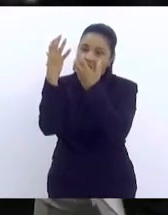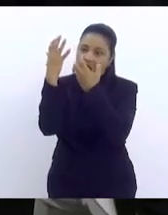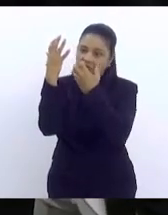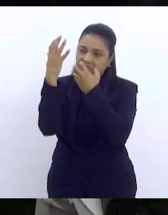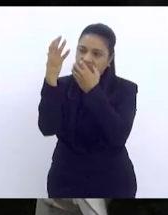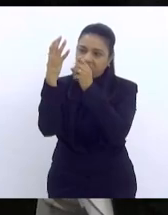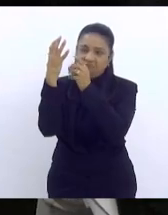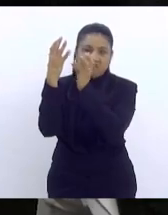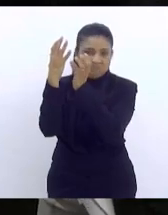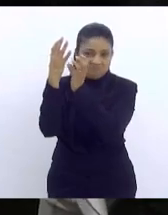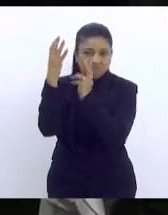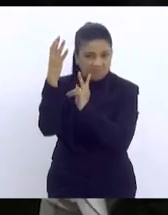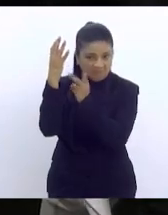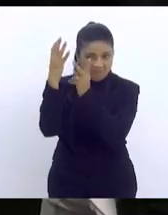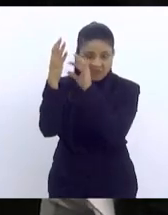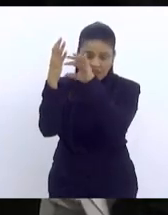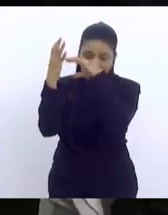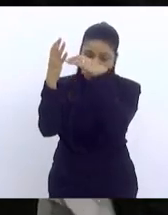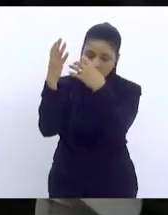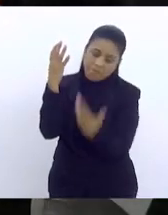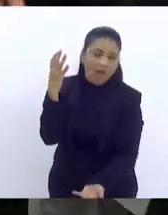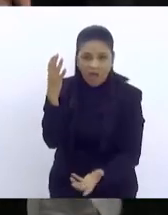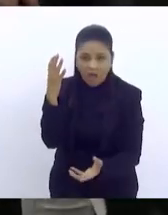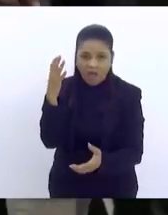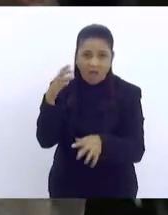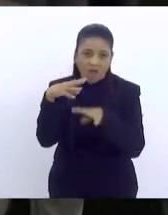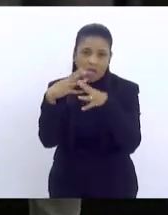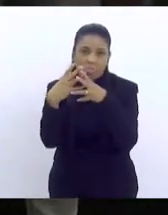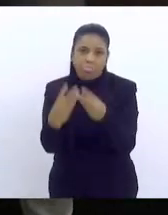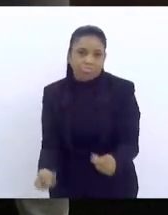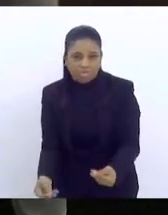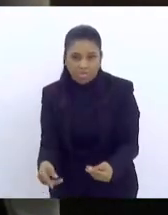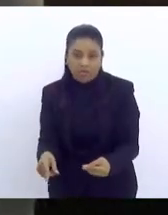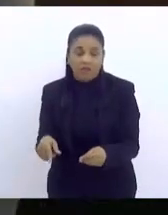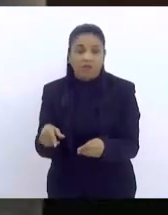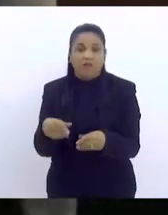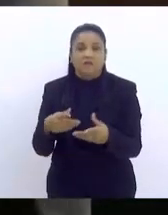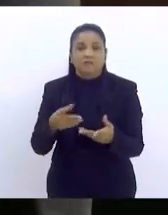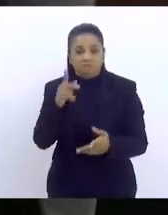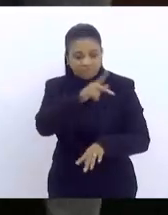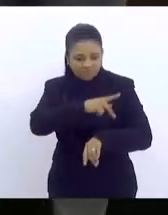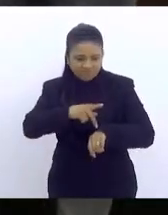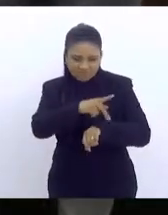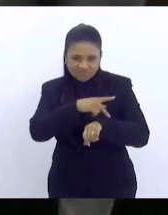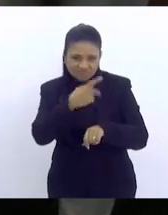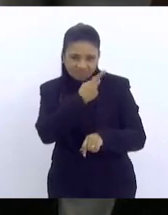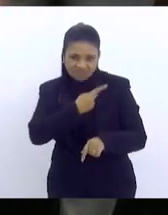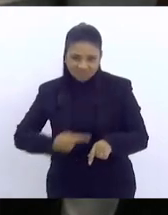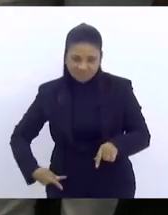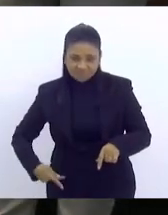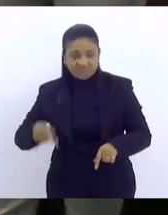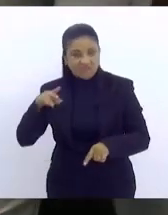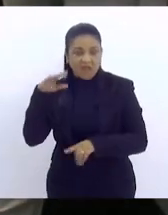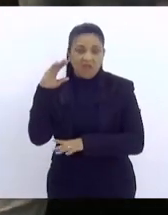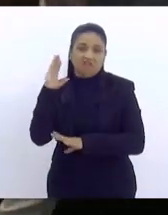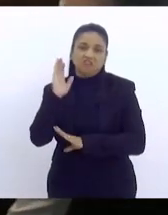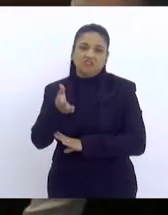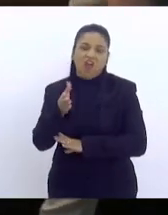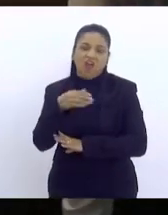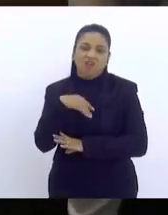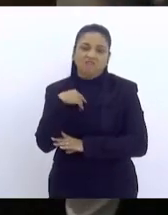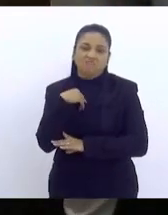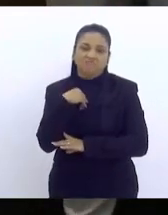muito não gente essa fruta não é já tá mais do que podre e vai cair